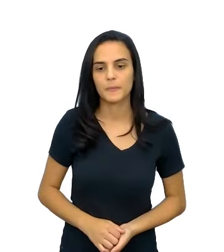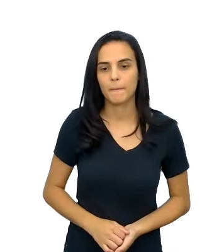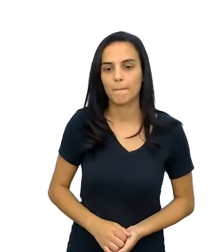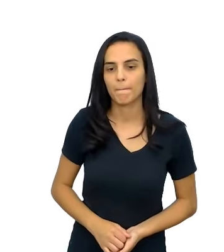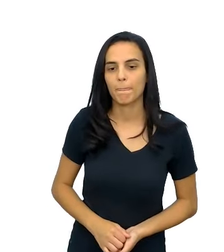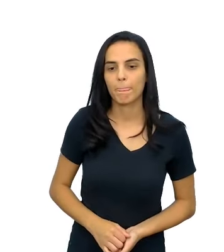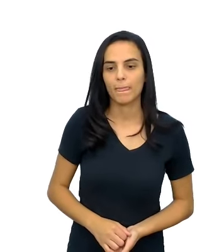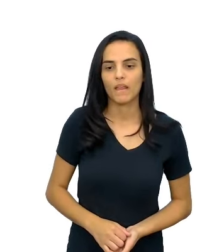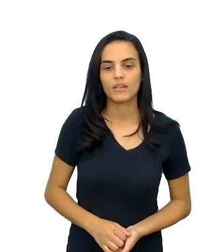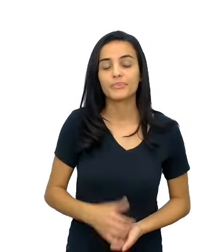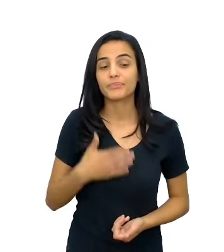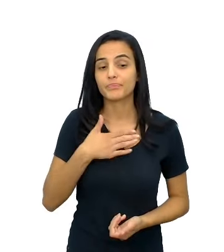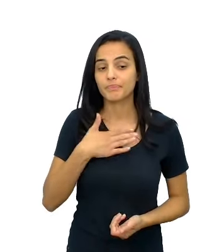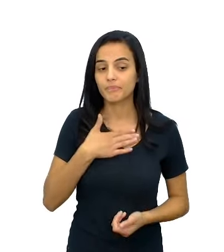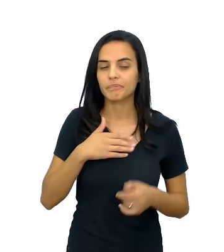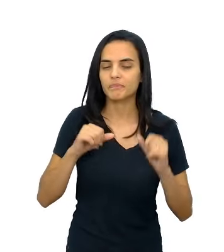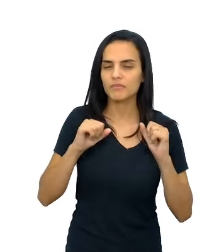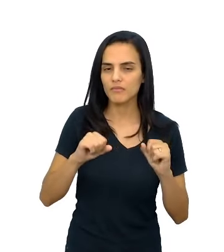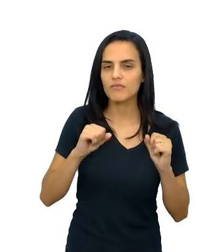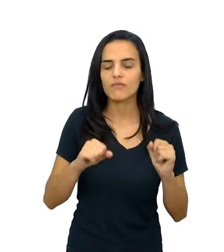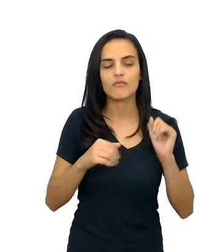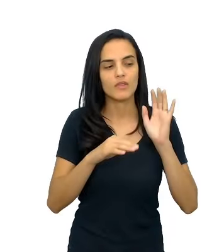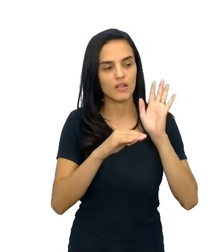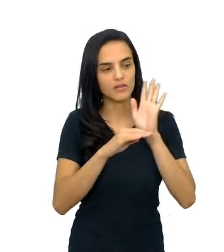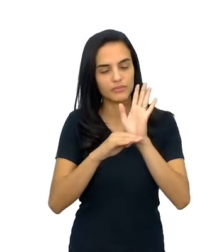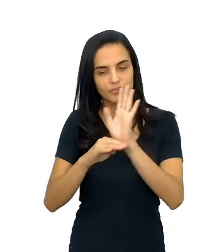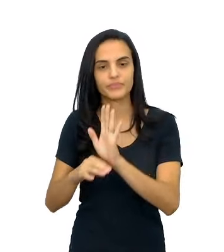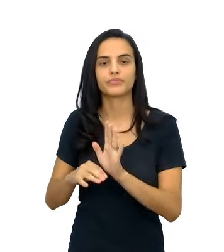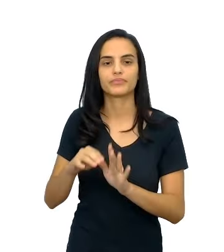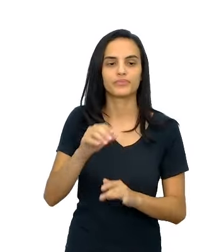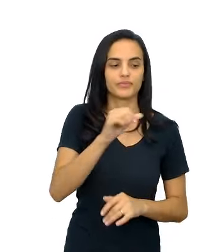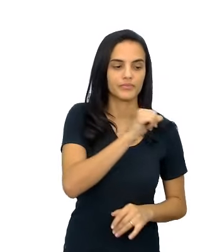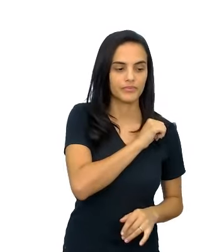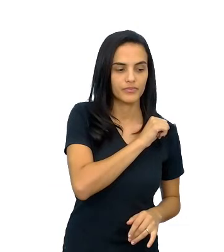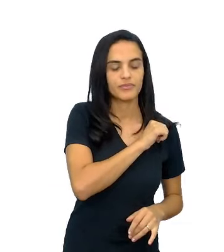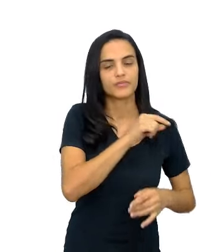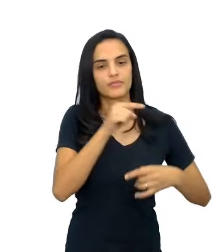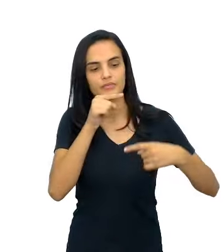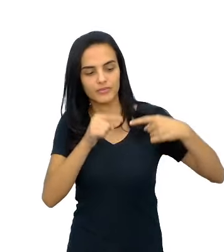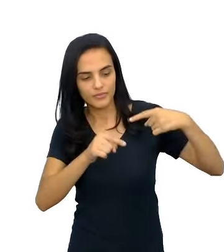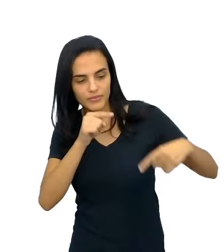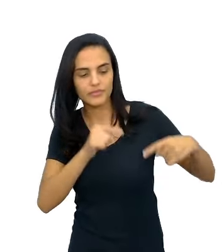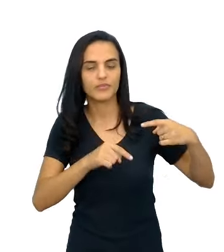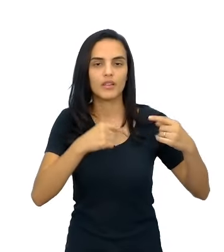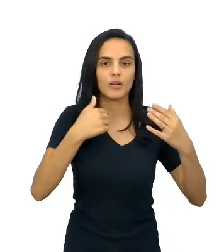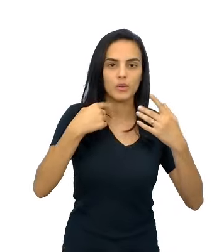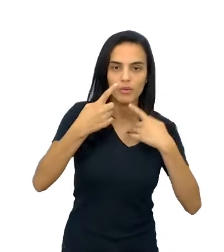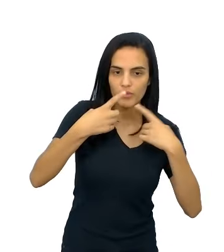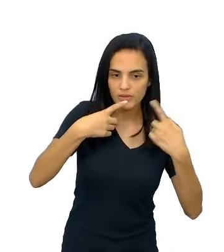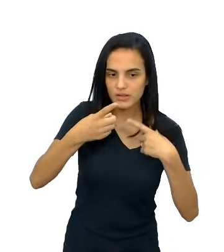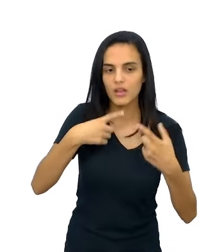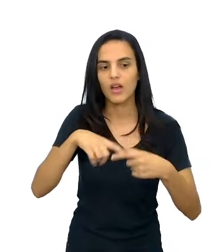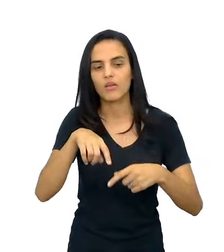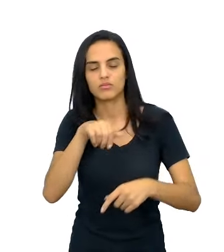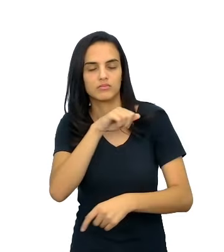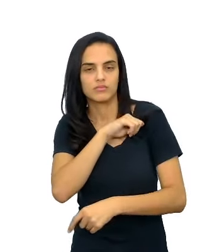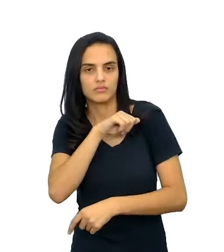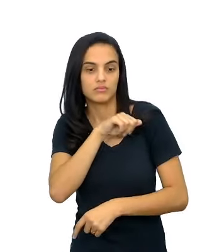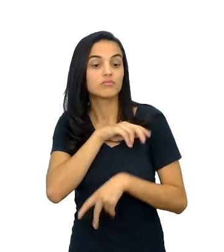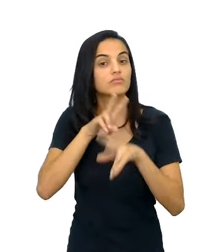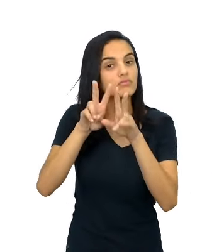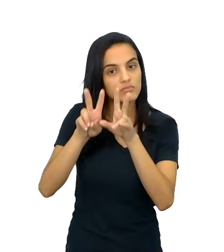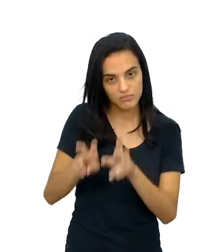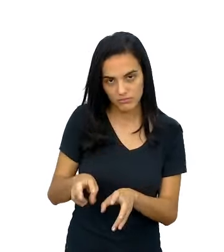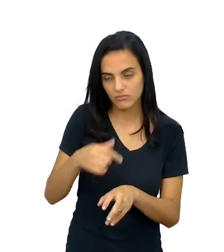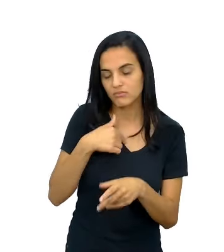que forma eu posso levar para as aulas, né, para discutir, para conversar com os estudantes, né, sobre